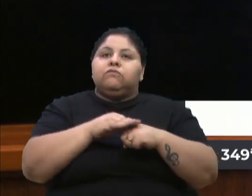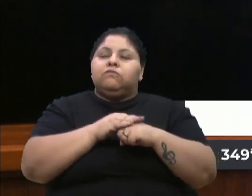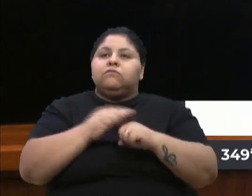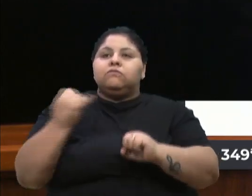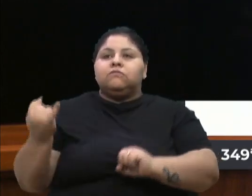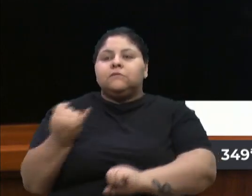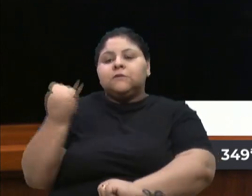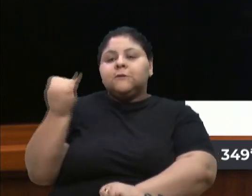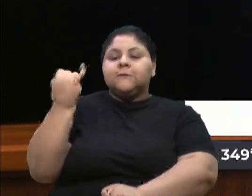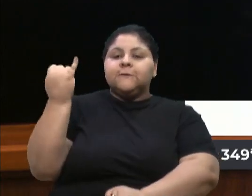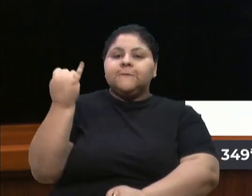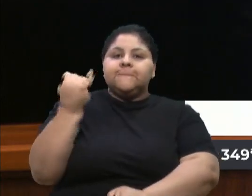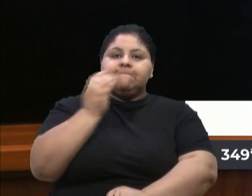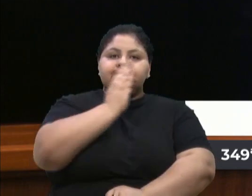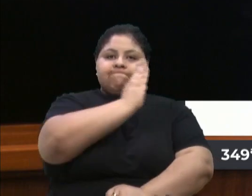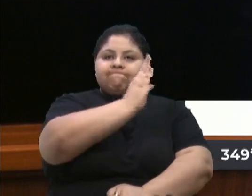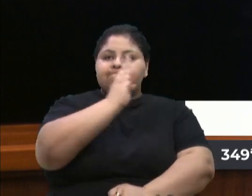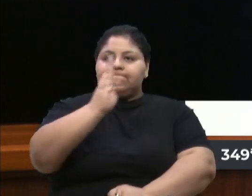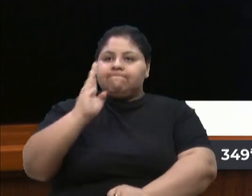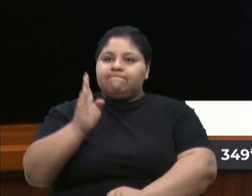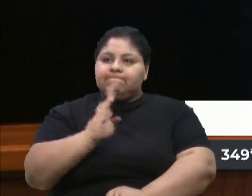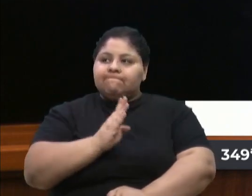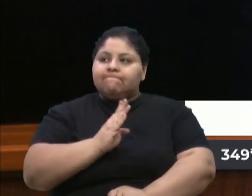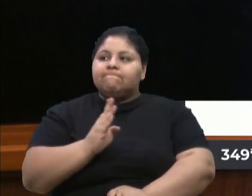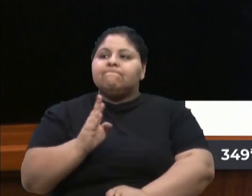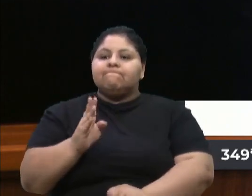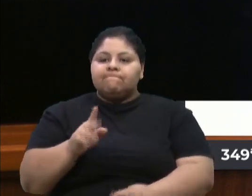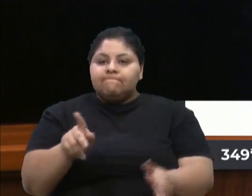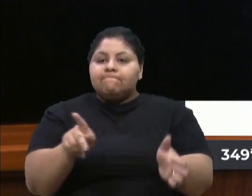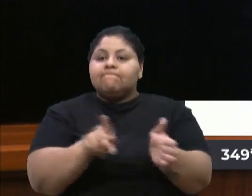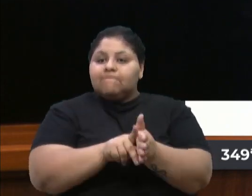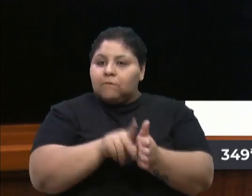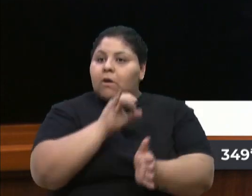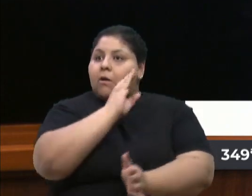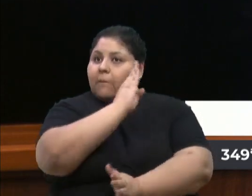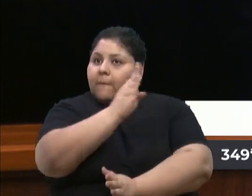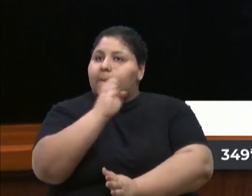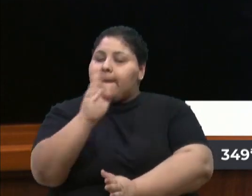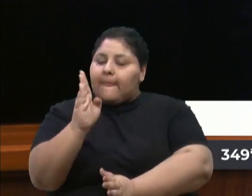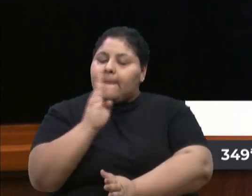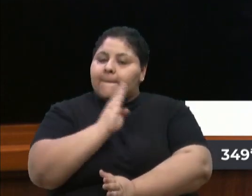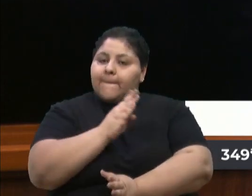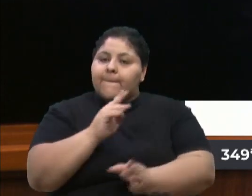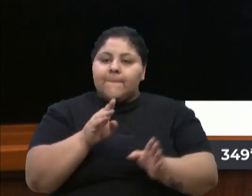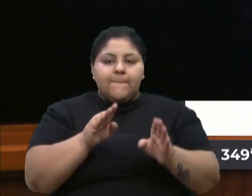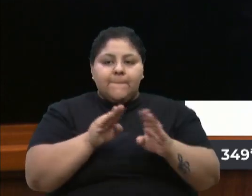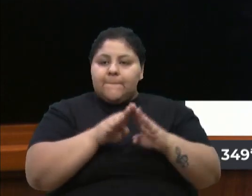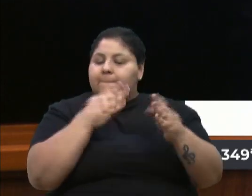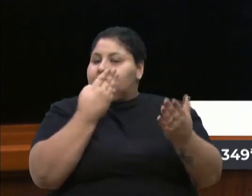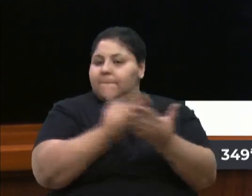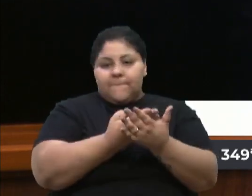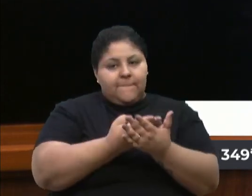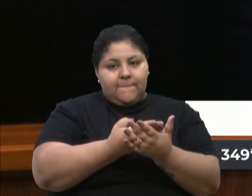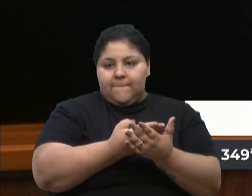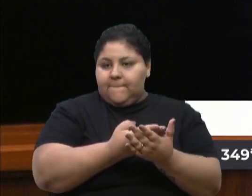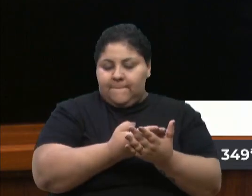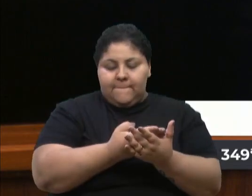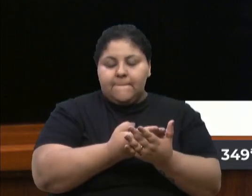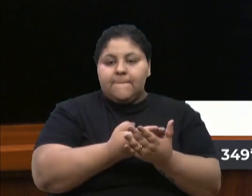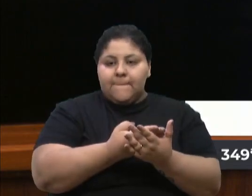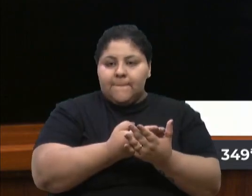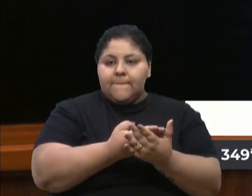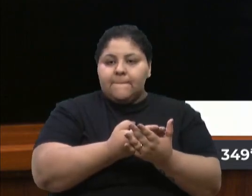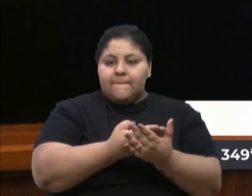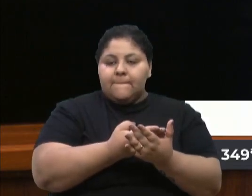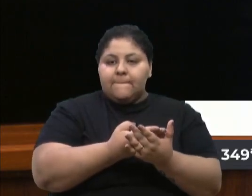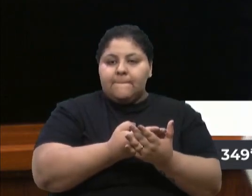tivesse essas bibliotecas, a própria biblioteca da escola, de alguma maneira, não vou propor isso para sobrecarregar ainda mais